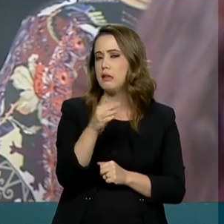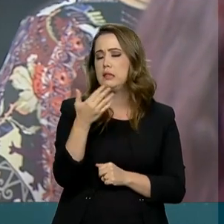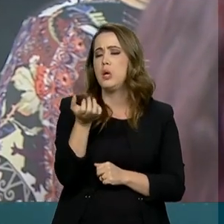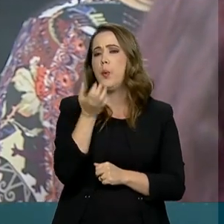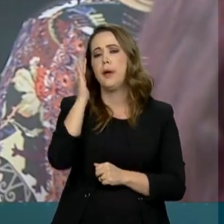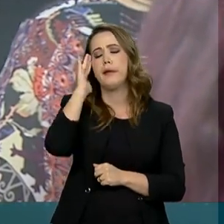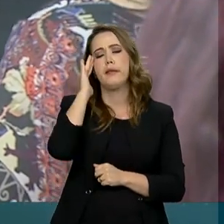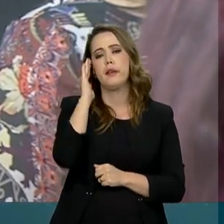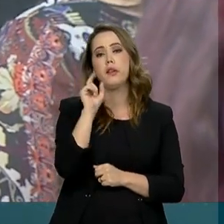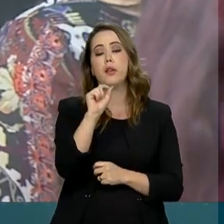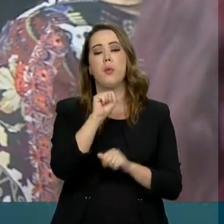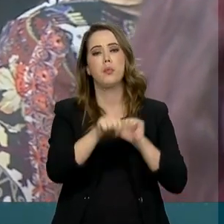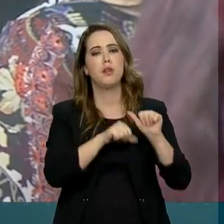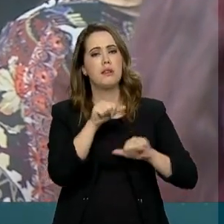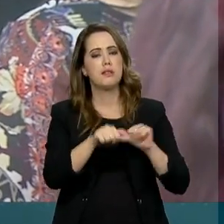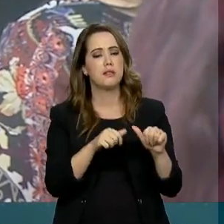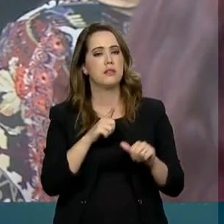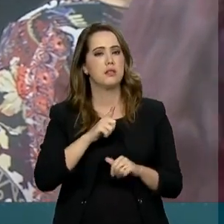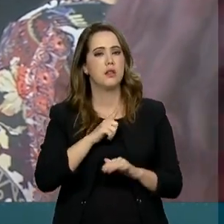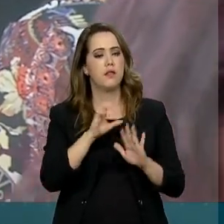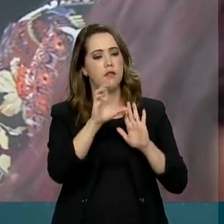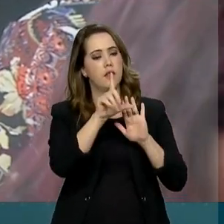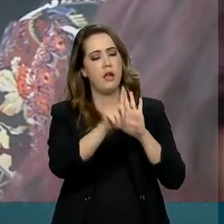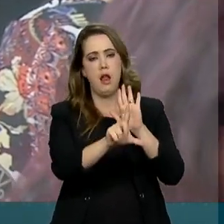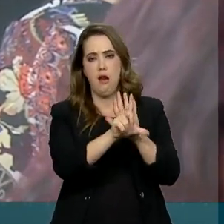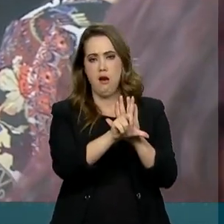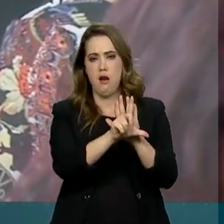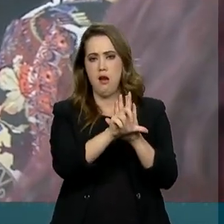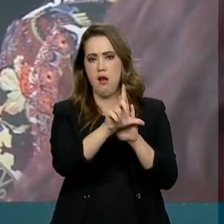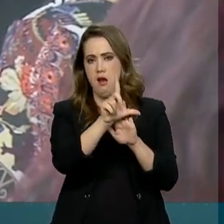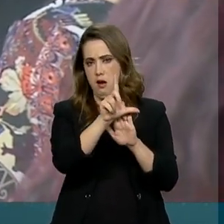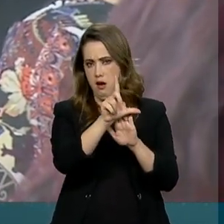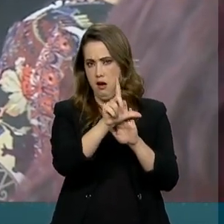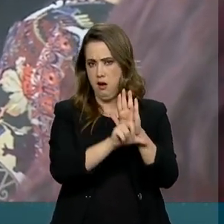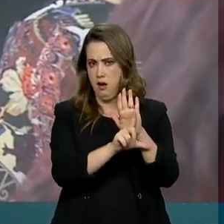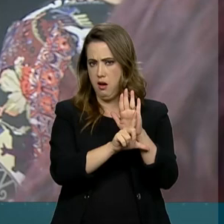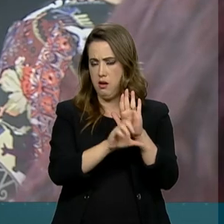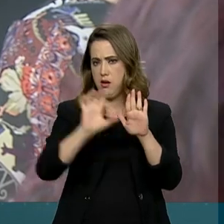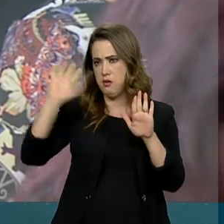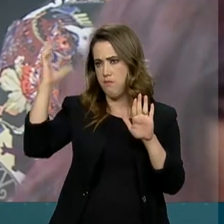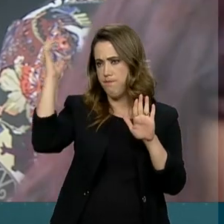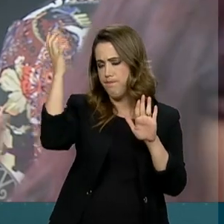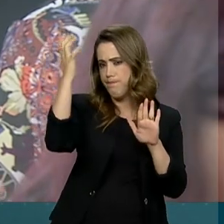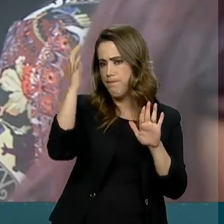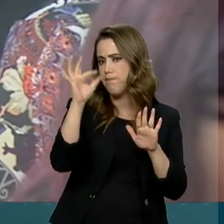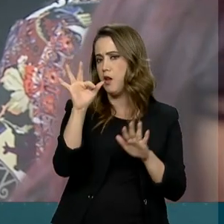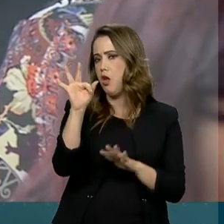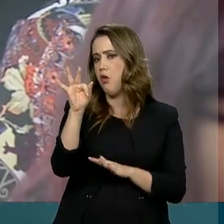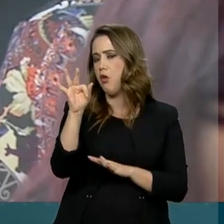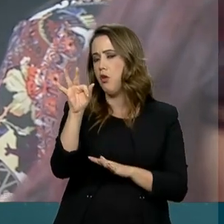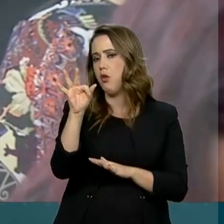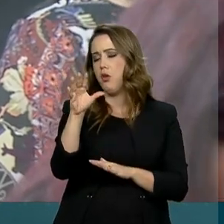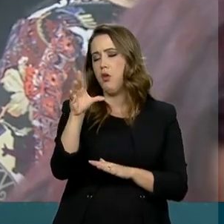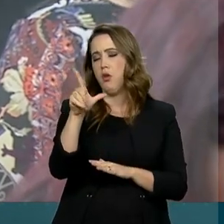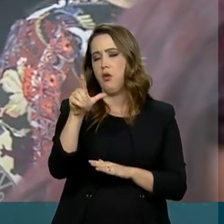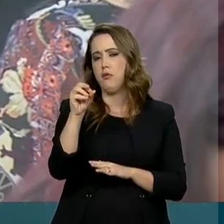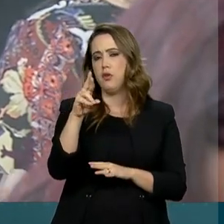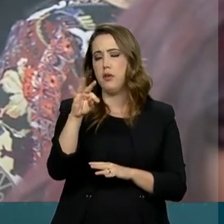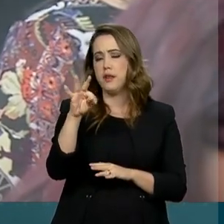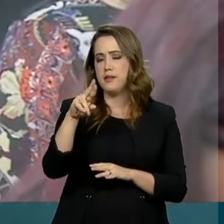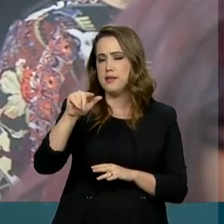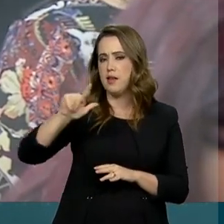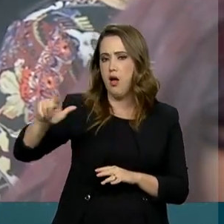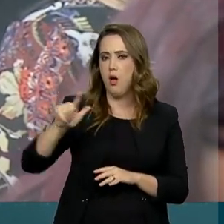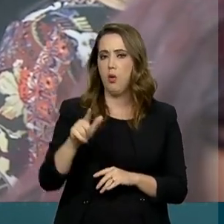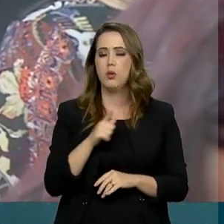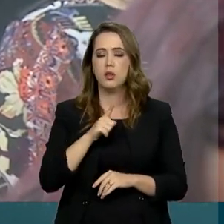alterações no código é florestal existe uma previsão se vai ser editada de fato uma nova